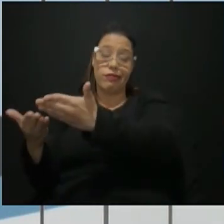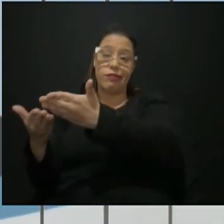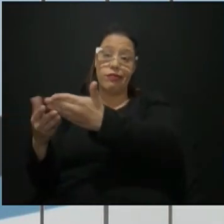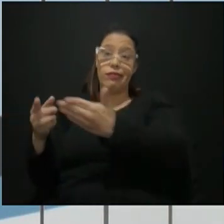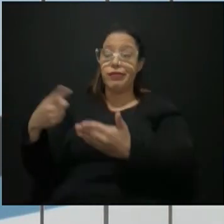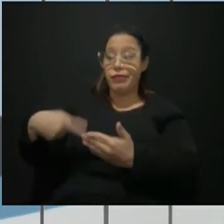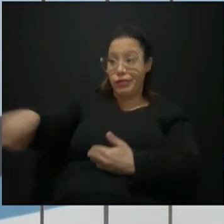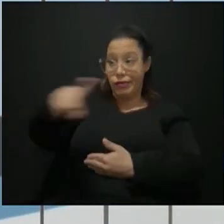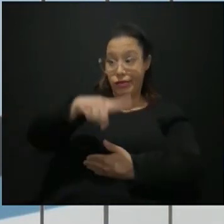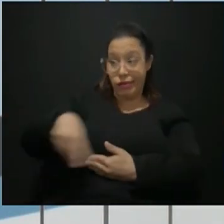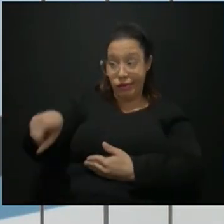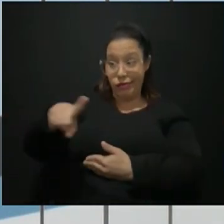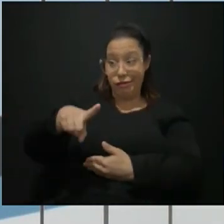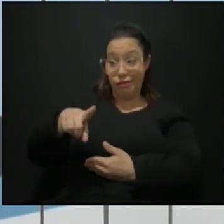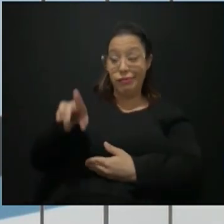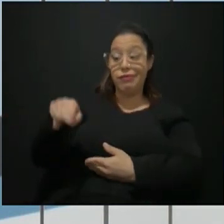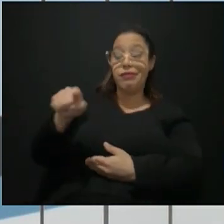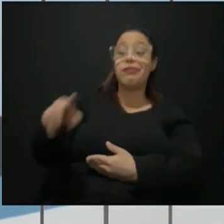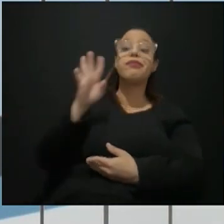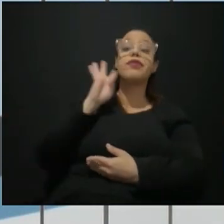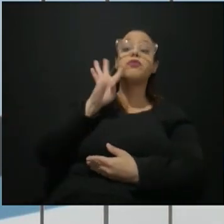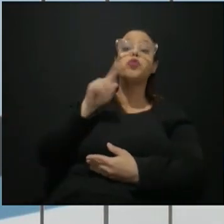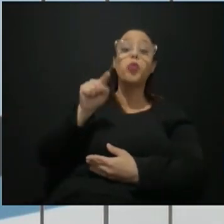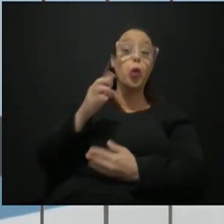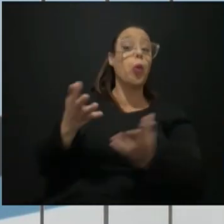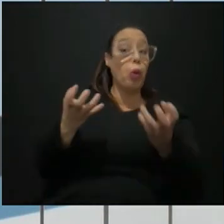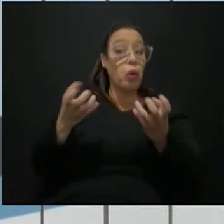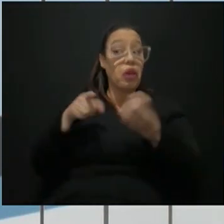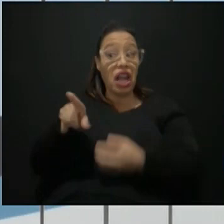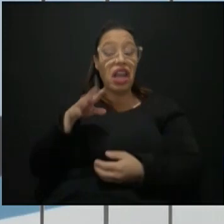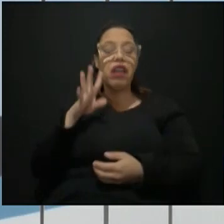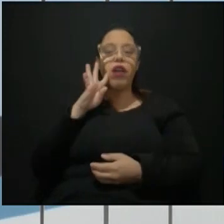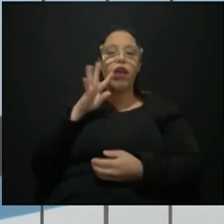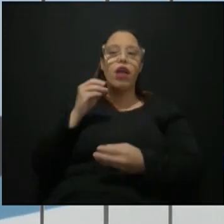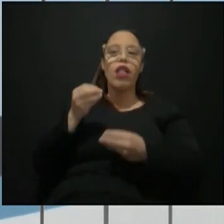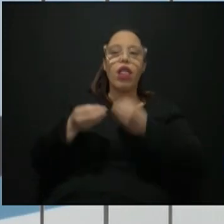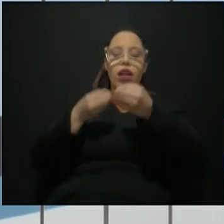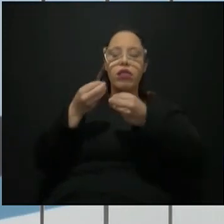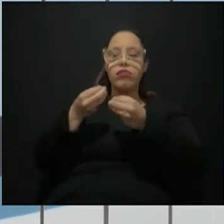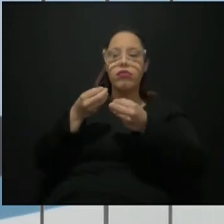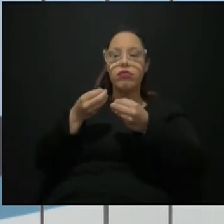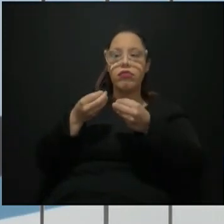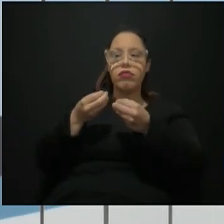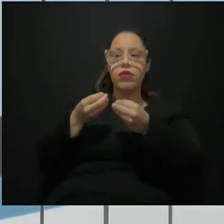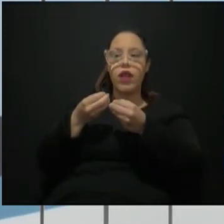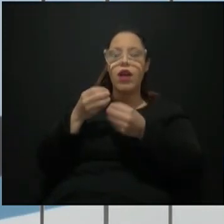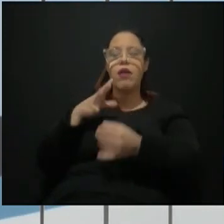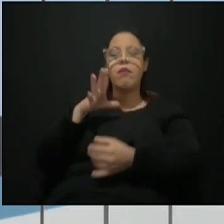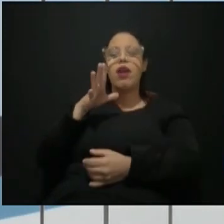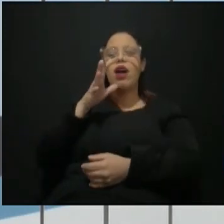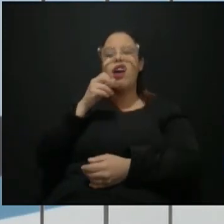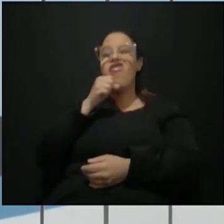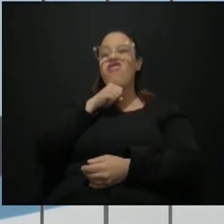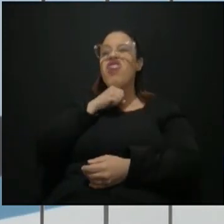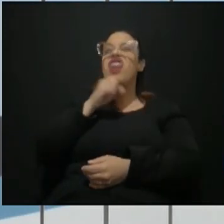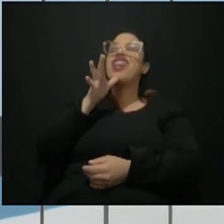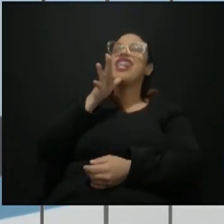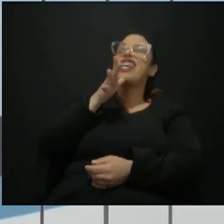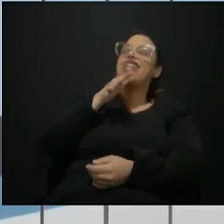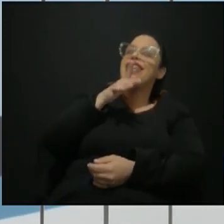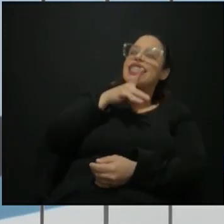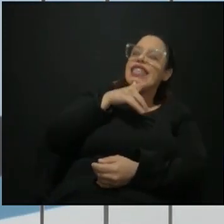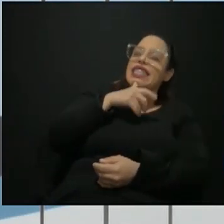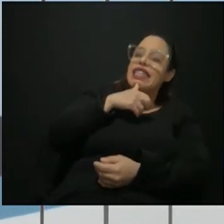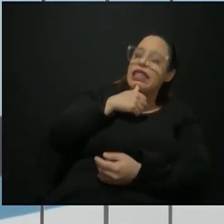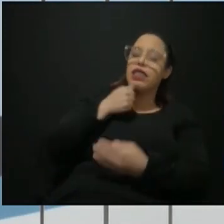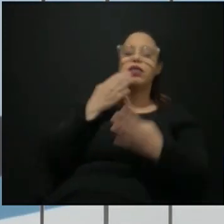interessados, né, em medidas anti-envelhecimento. Né? E aí, acho que o debate que fica dentro